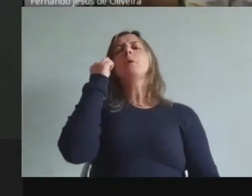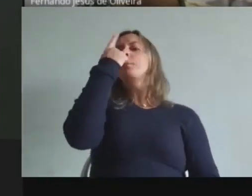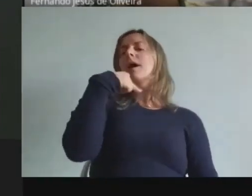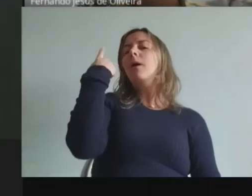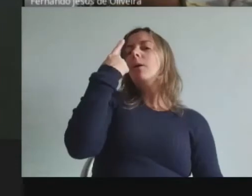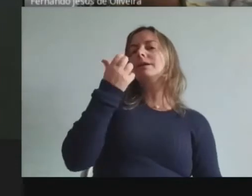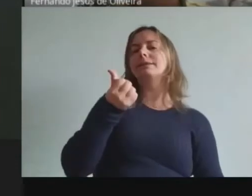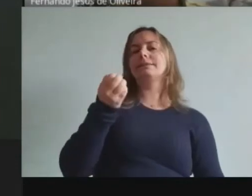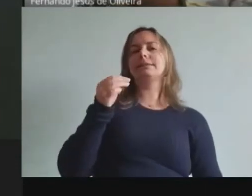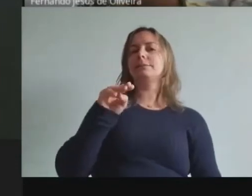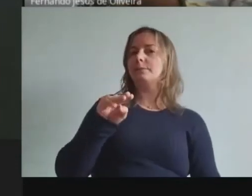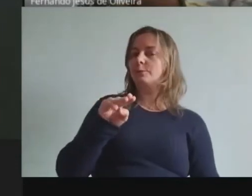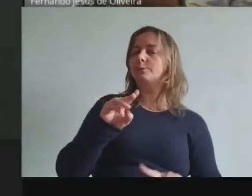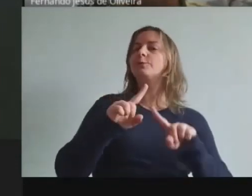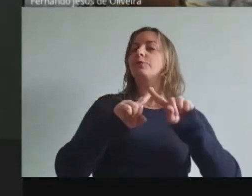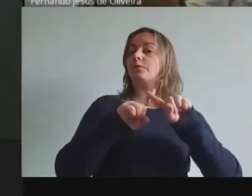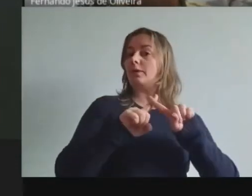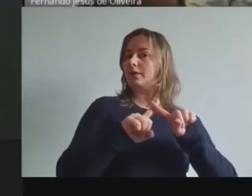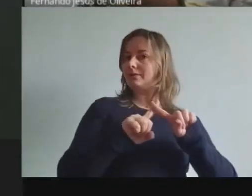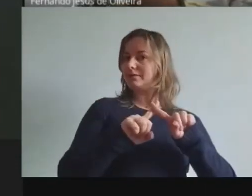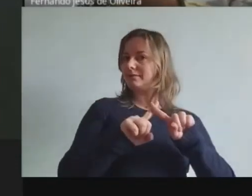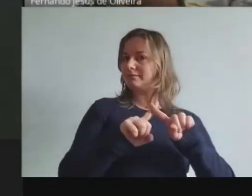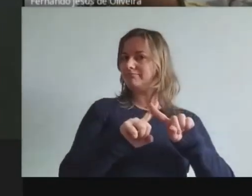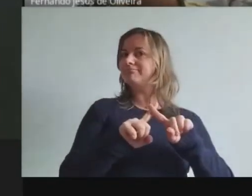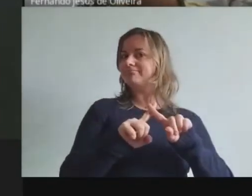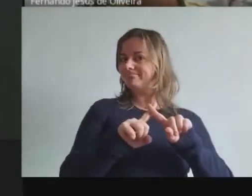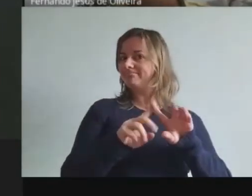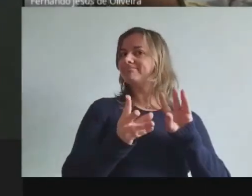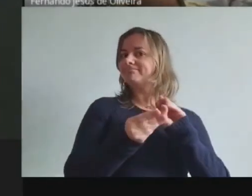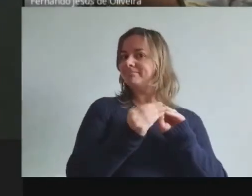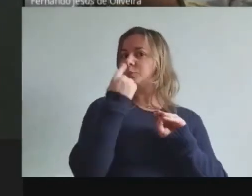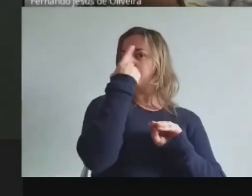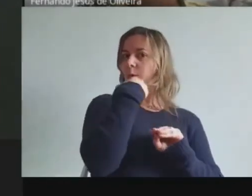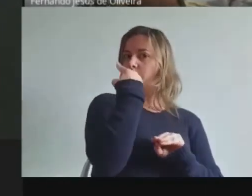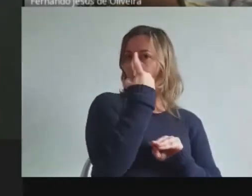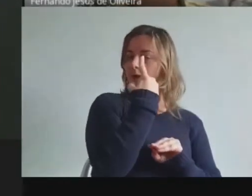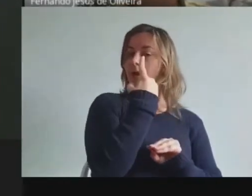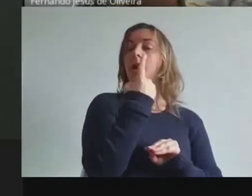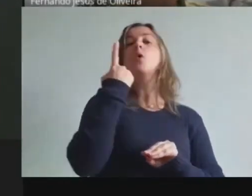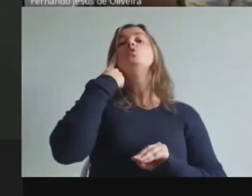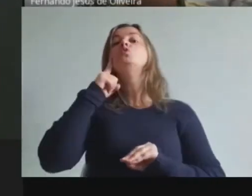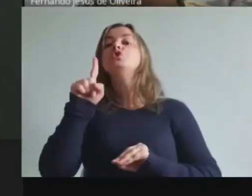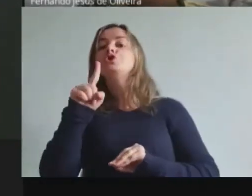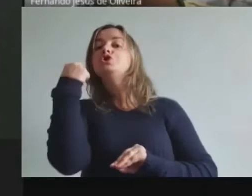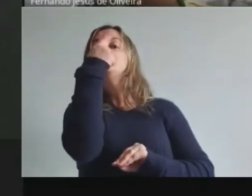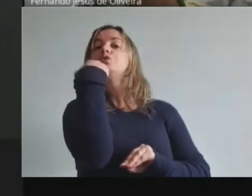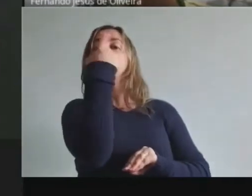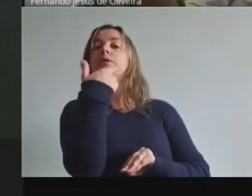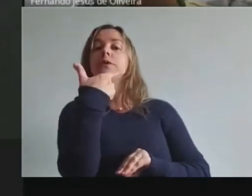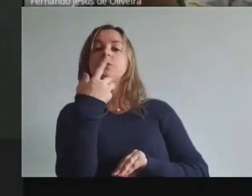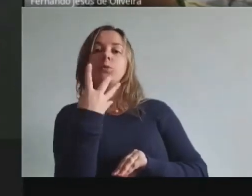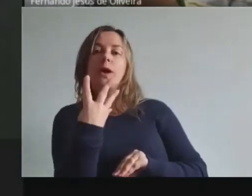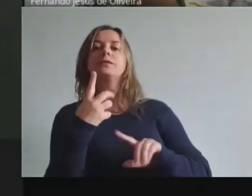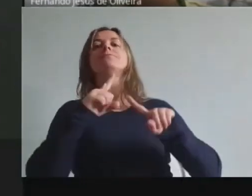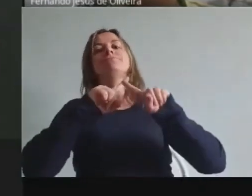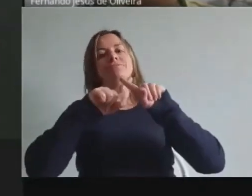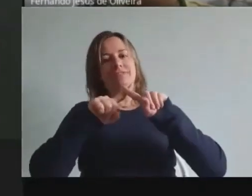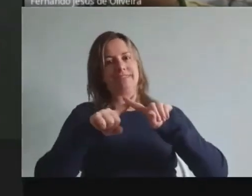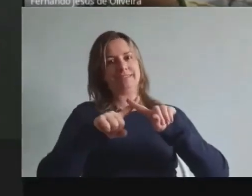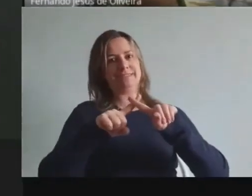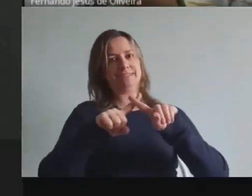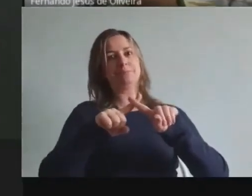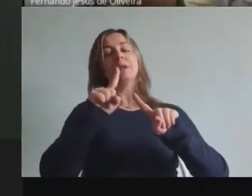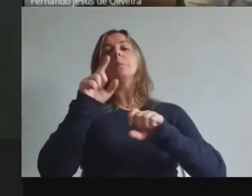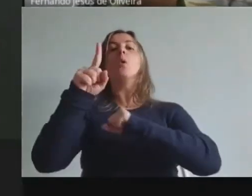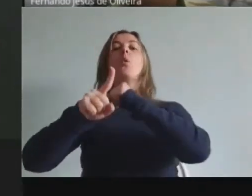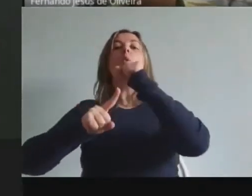minutos, multiplica por 60 para ter em 1 hora. Um dia tem 24 horas, multiplica por 24. Um ano